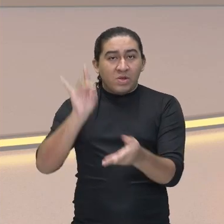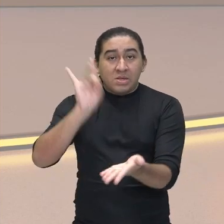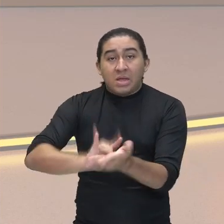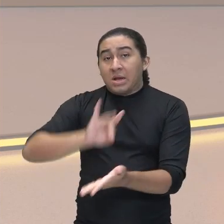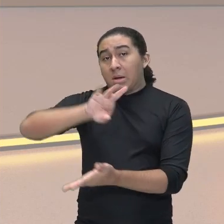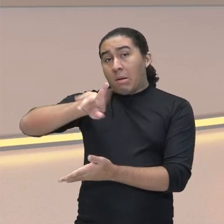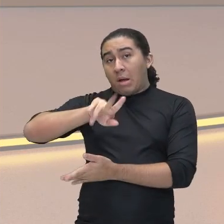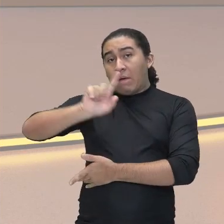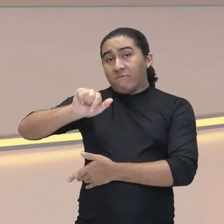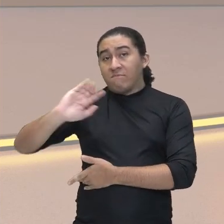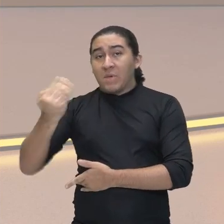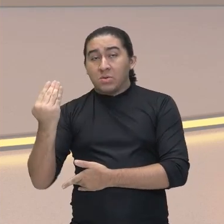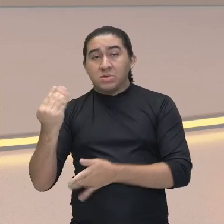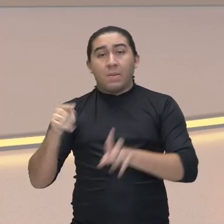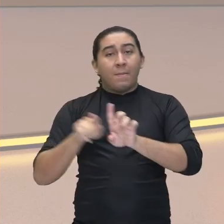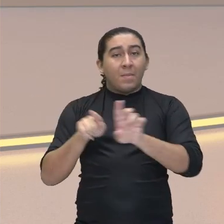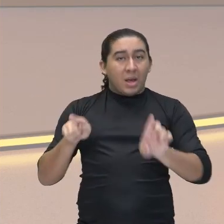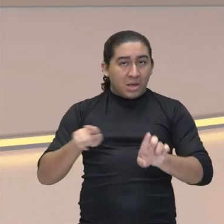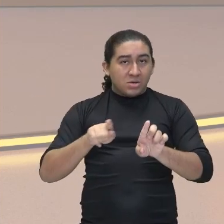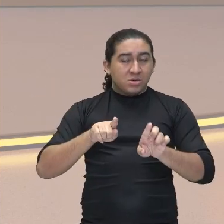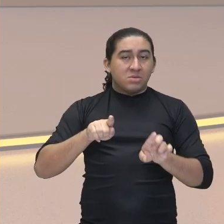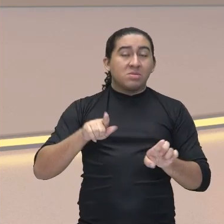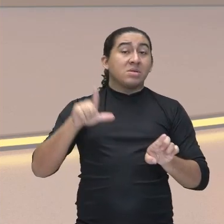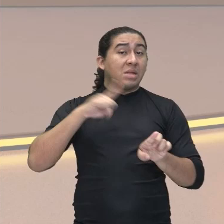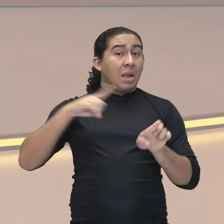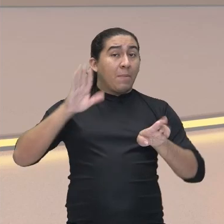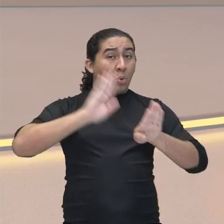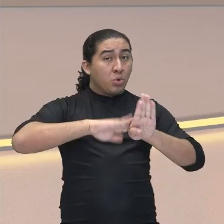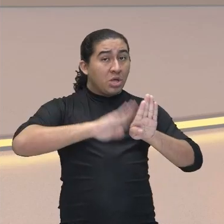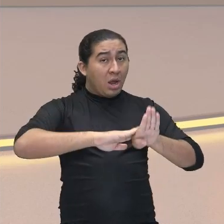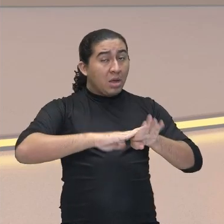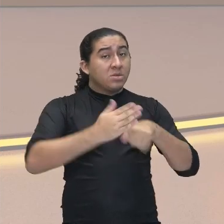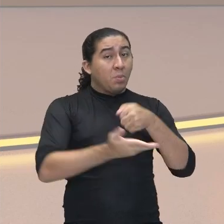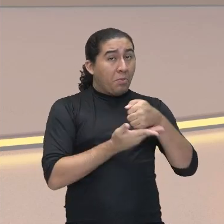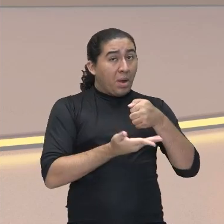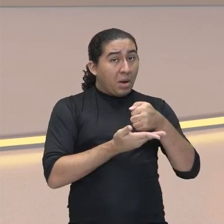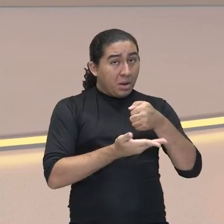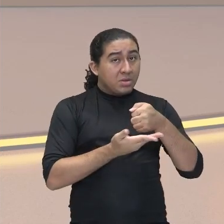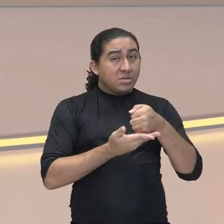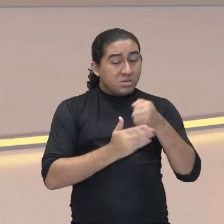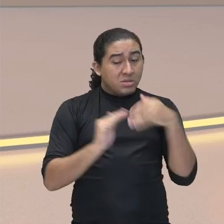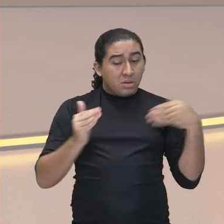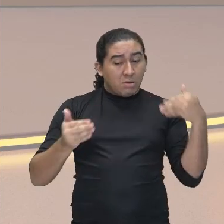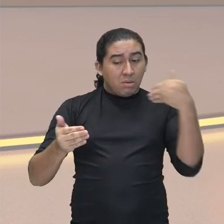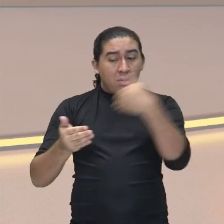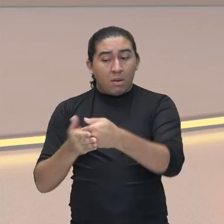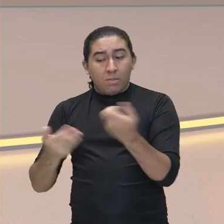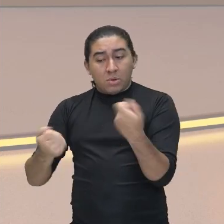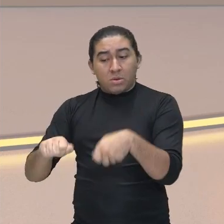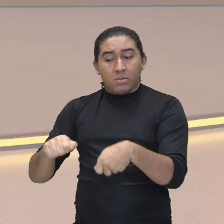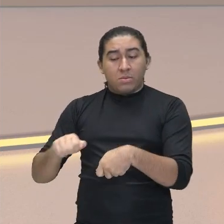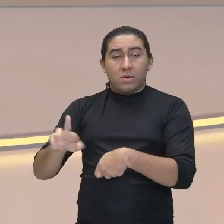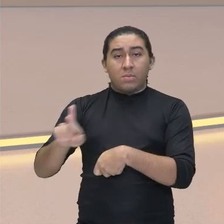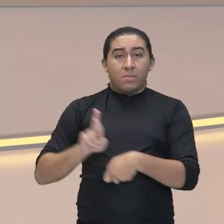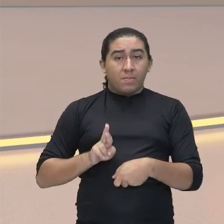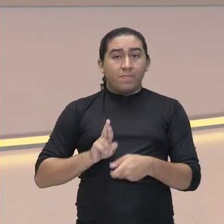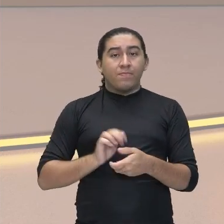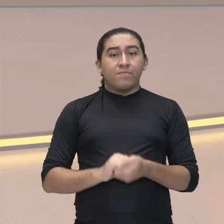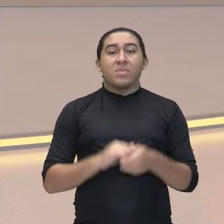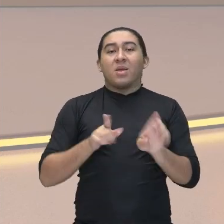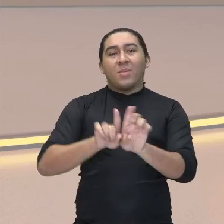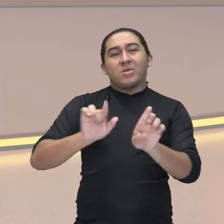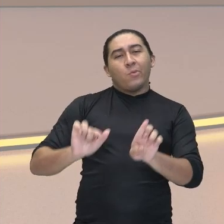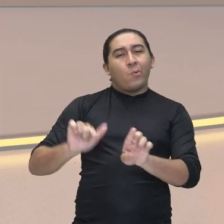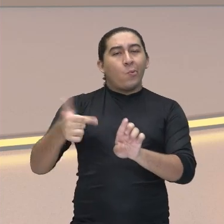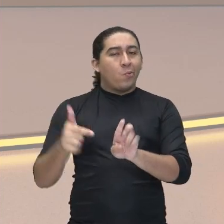falsa. Mas não quer dizer que não tenha seguido um raciocínio lógico para chegar nela. Mas aí é uma outra